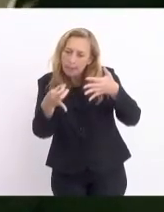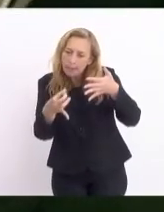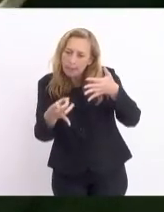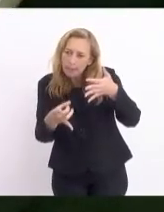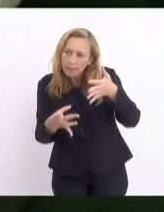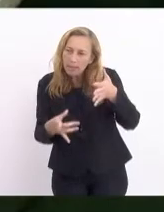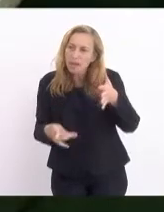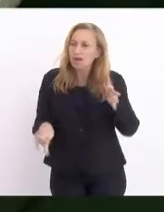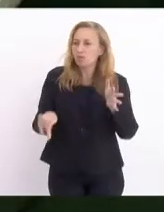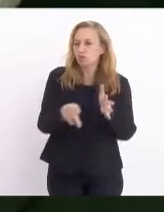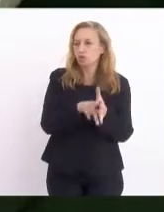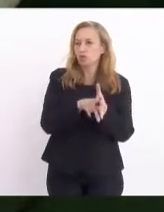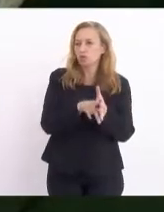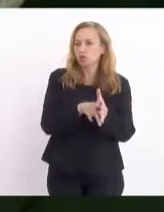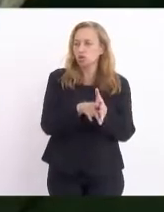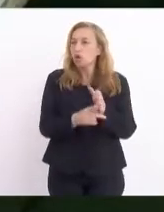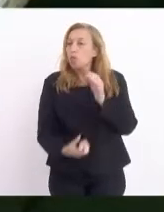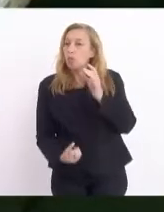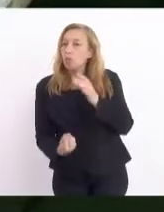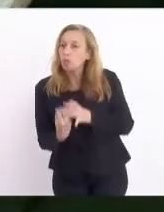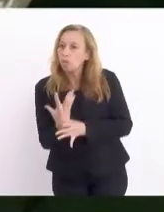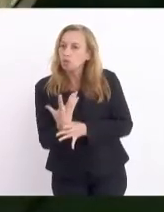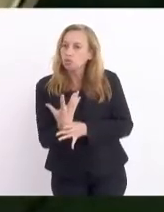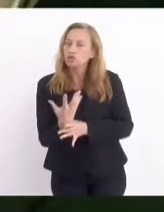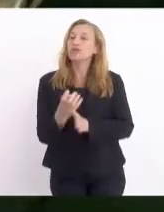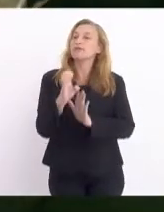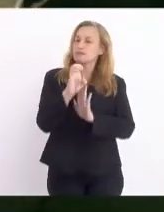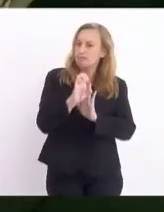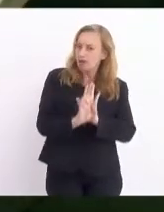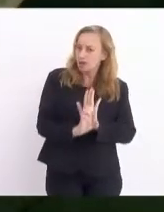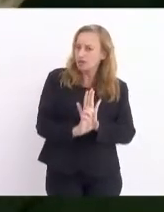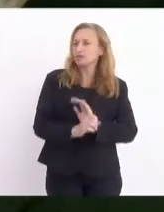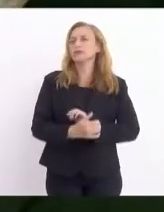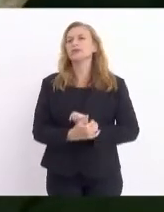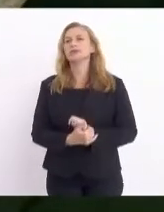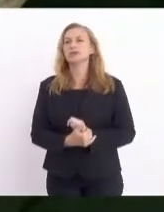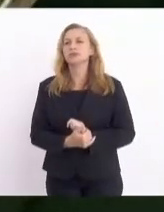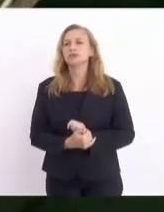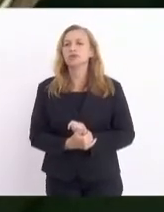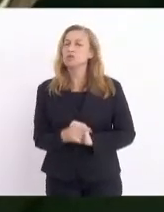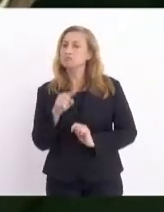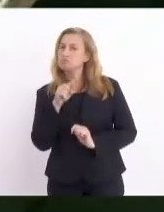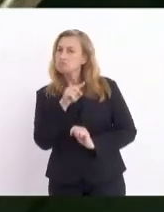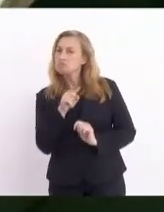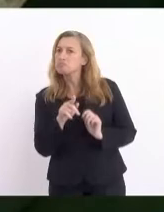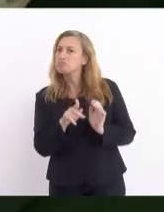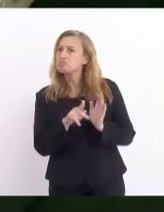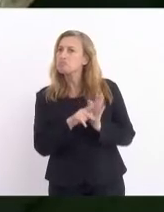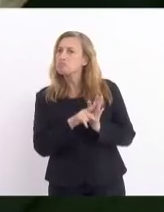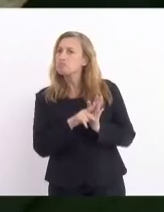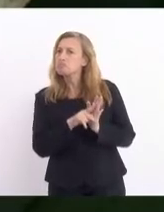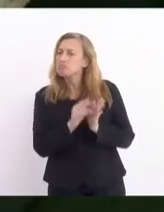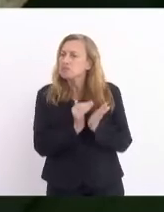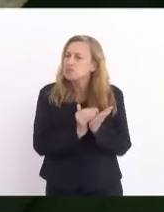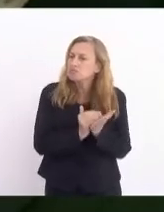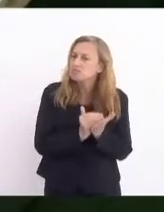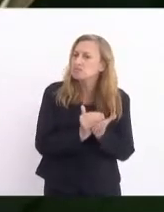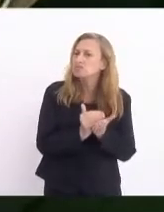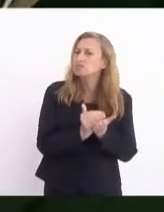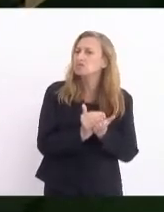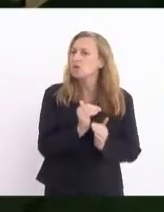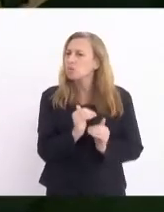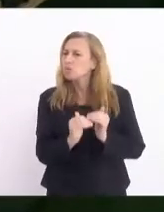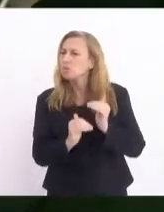projeto, produzi emendas e esse projeto, para se iniciar um processo